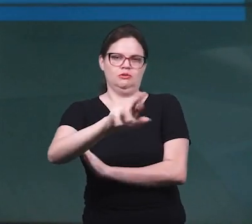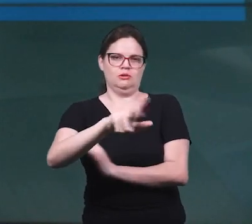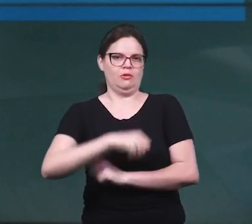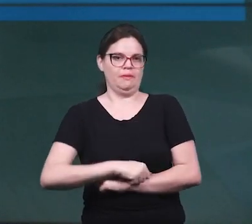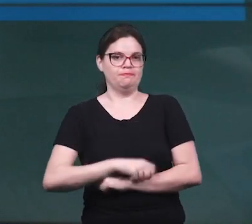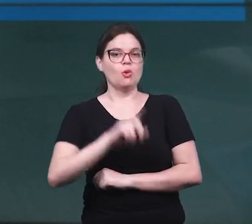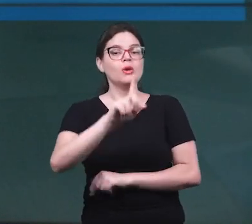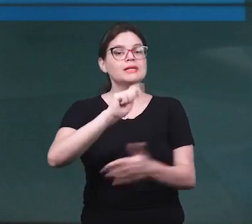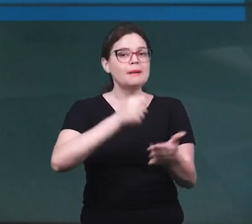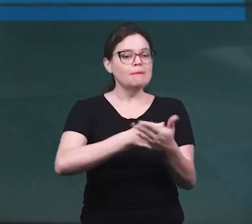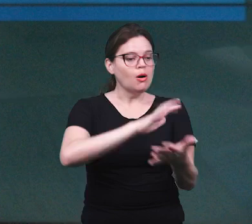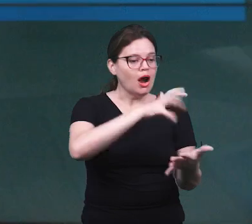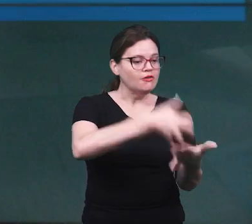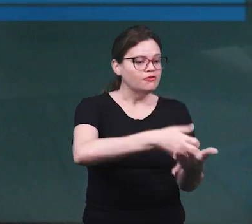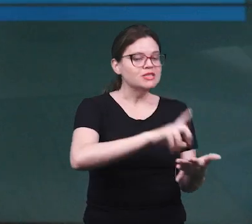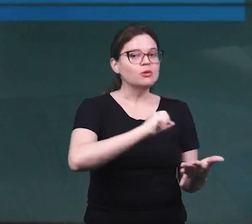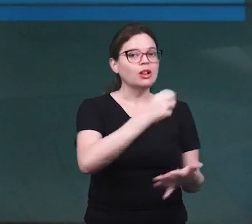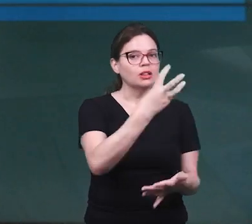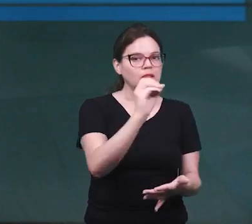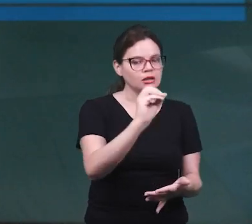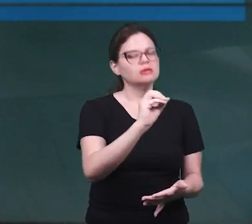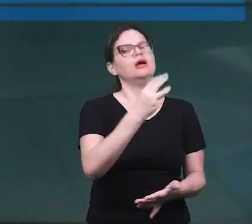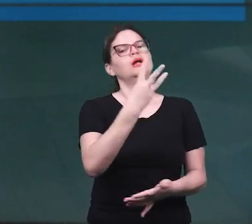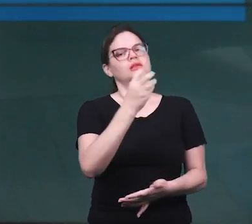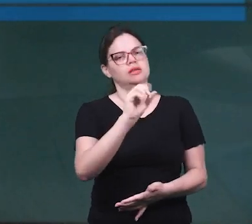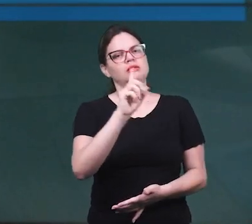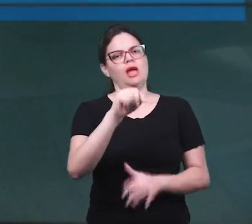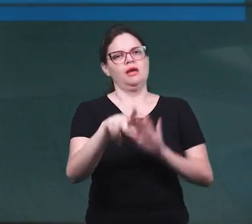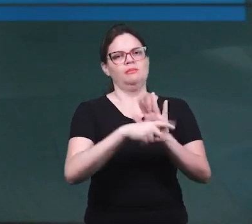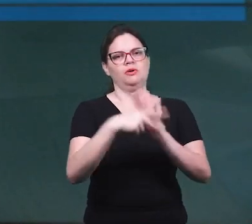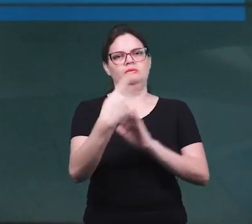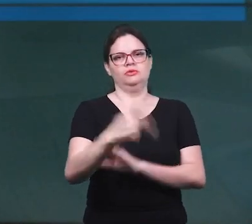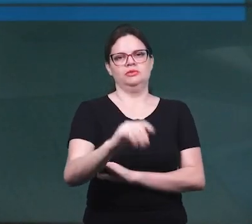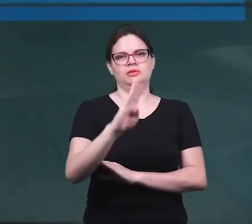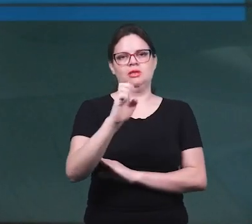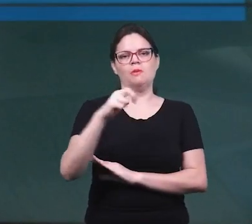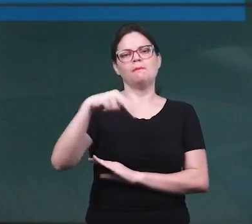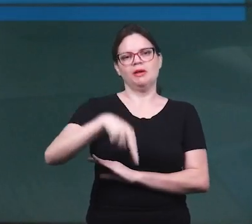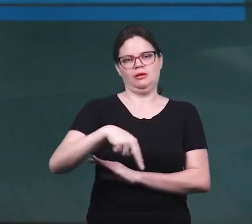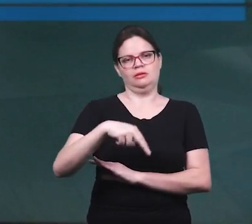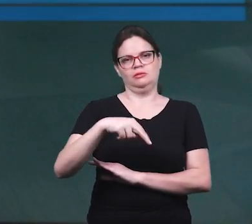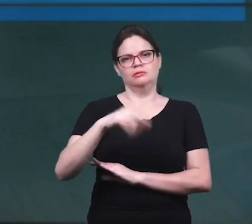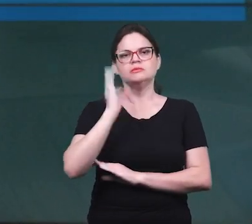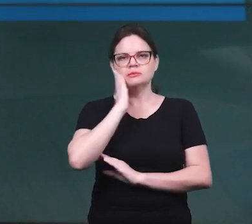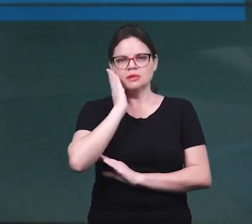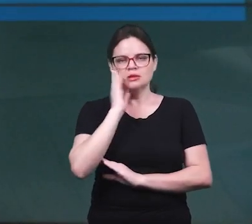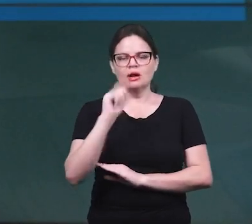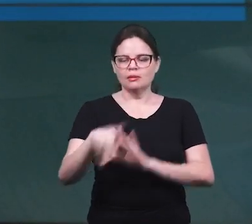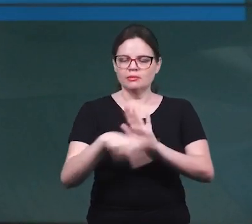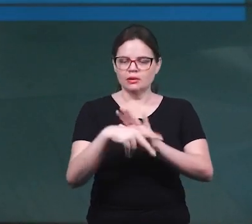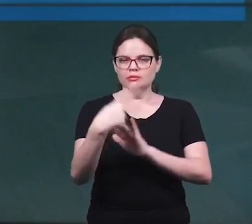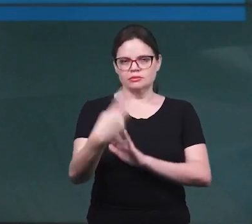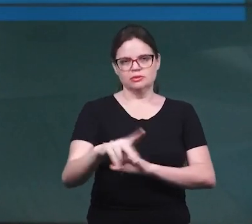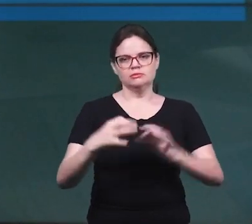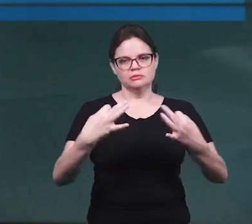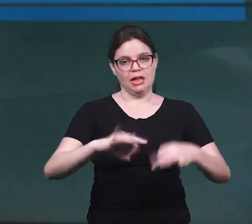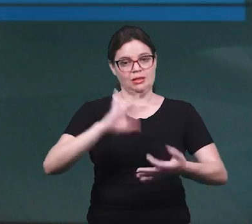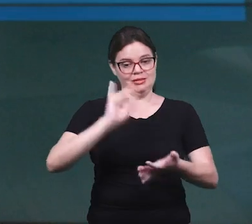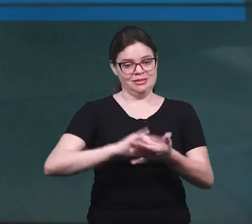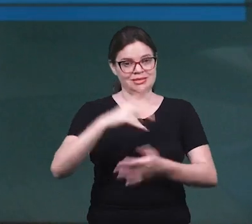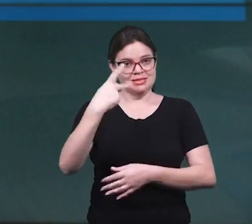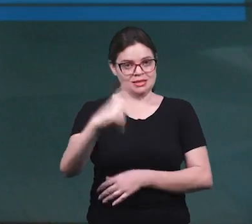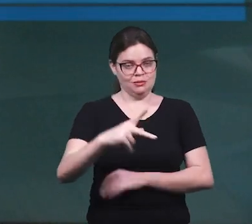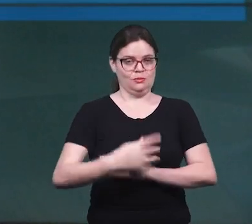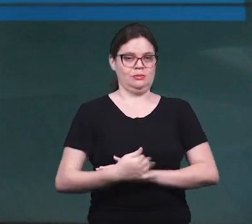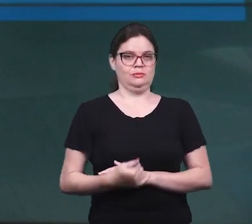que você deve em relação a ele, é o patrimônio líquido, é aquilo que é realmente seu.